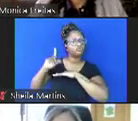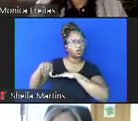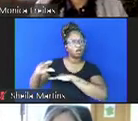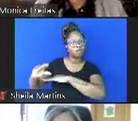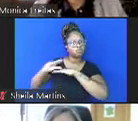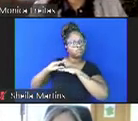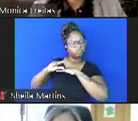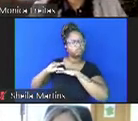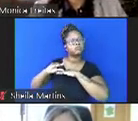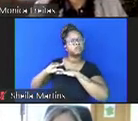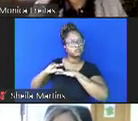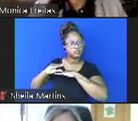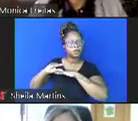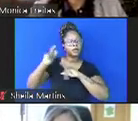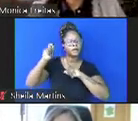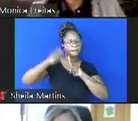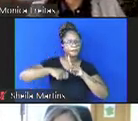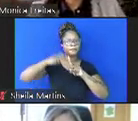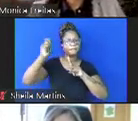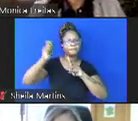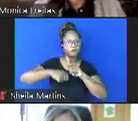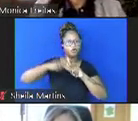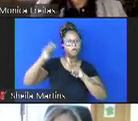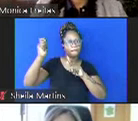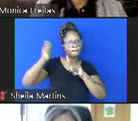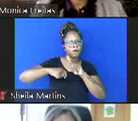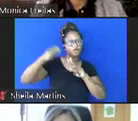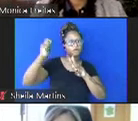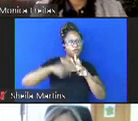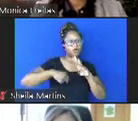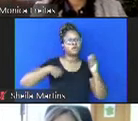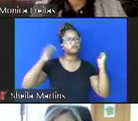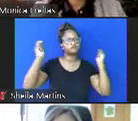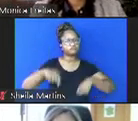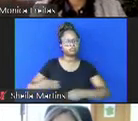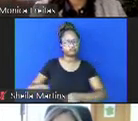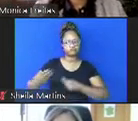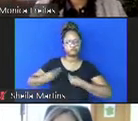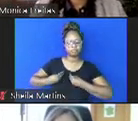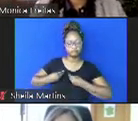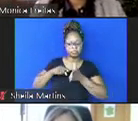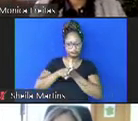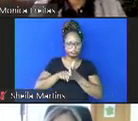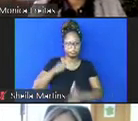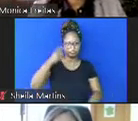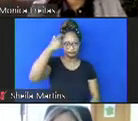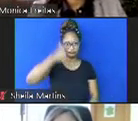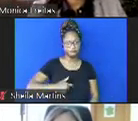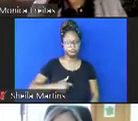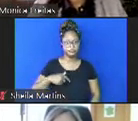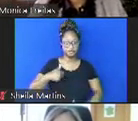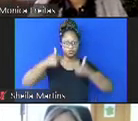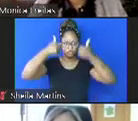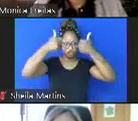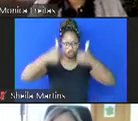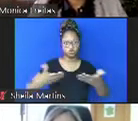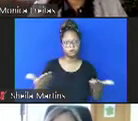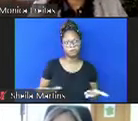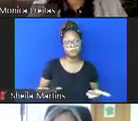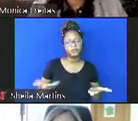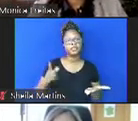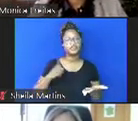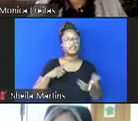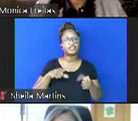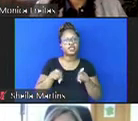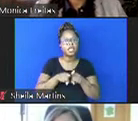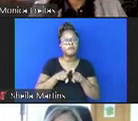do mensal que a Fundação daria para esse pesquisador, né, que eu acabei de mencionar. Tem o Travel Lump